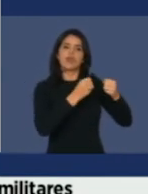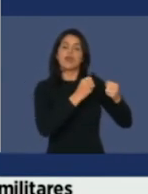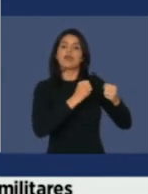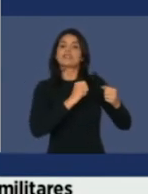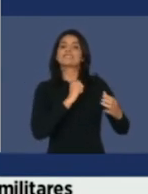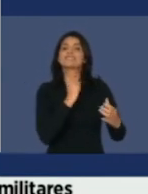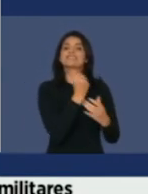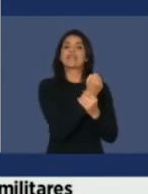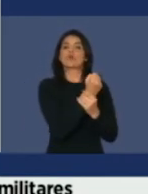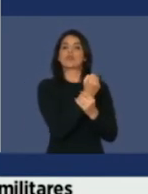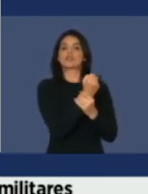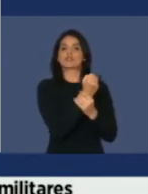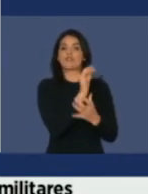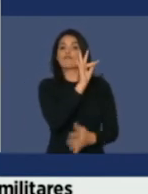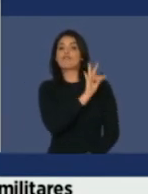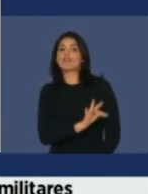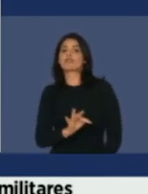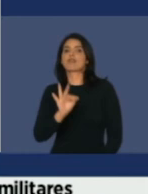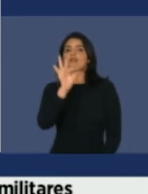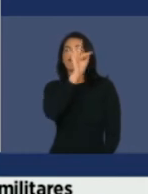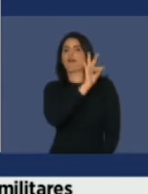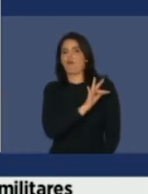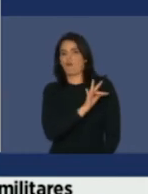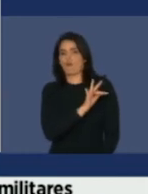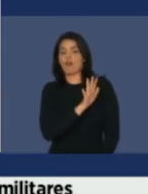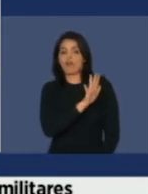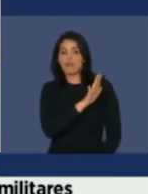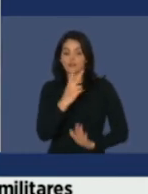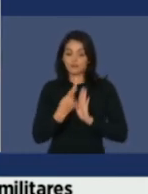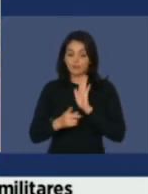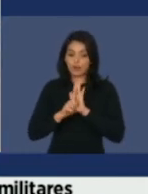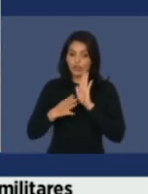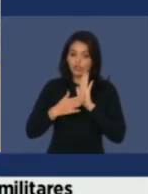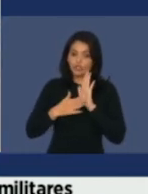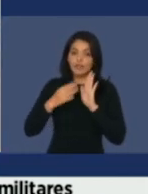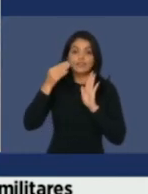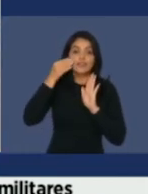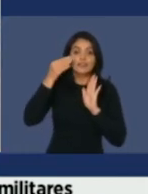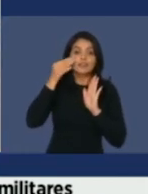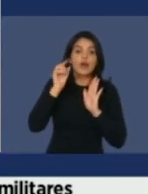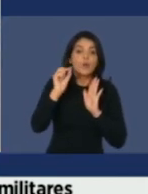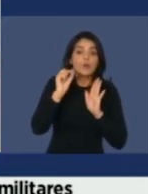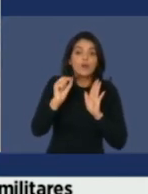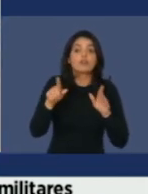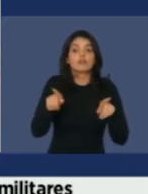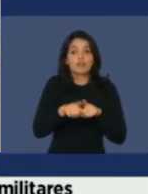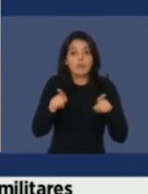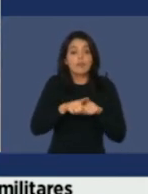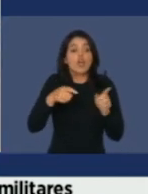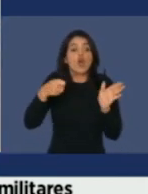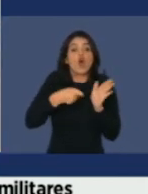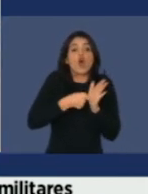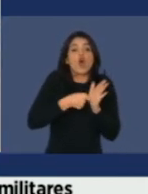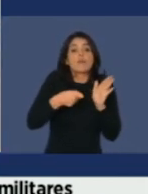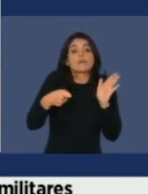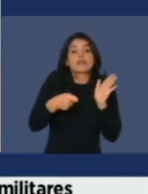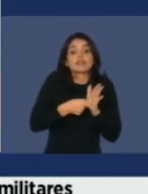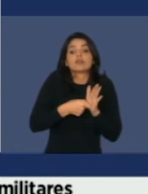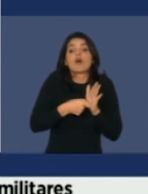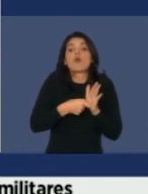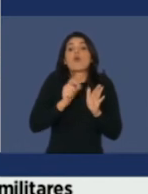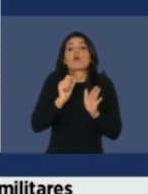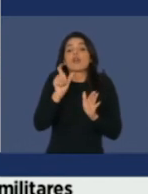presídio federal. Com esse projeto, nós buscávamos também colocar a obrigatoriedade para